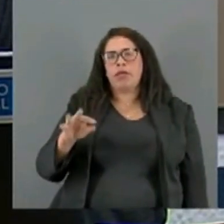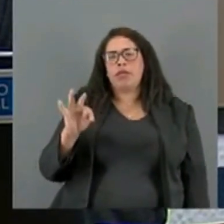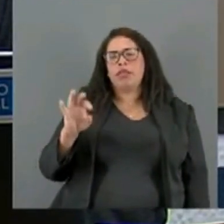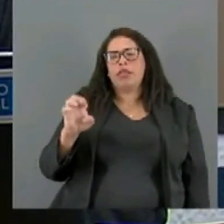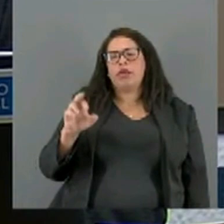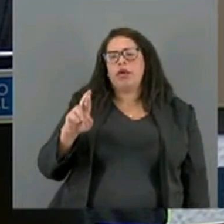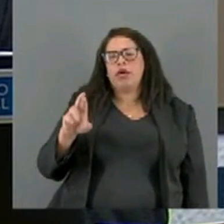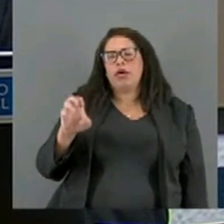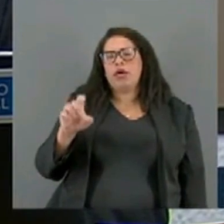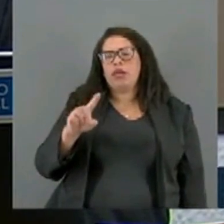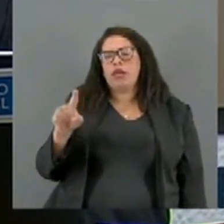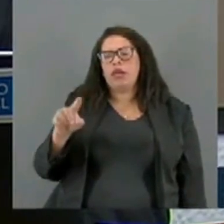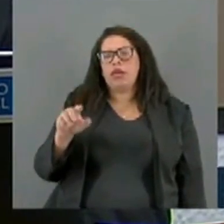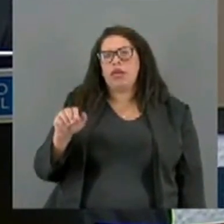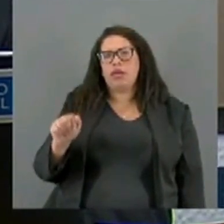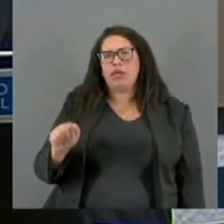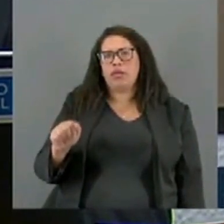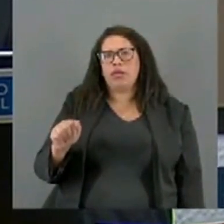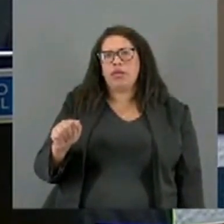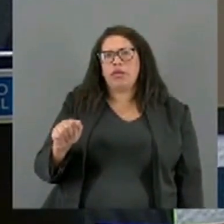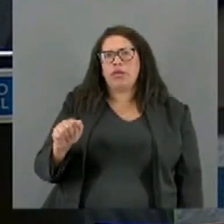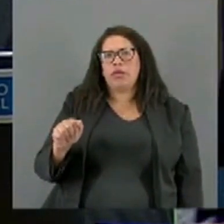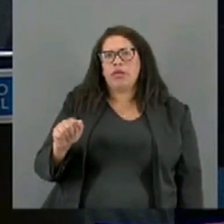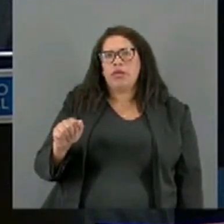Tereza Rocha de Assis,